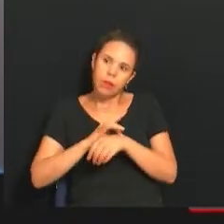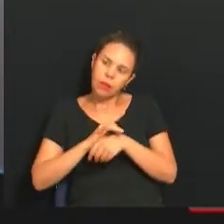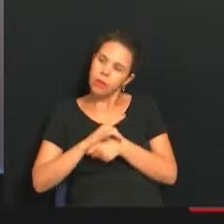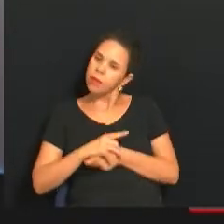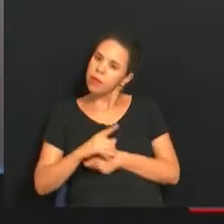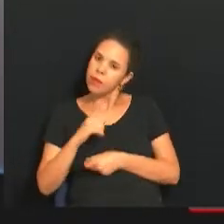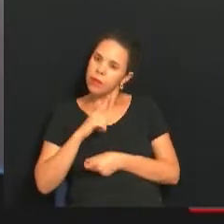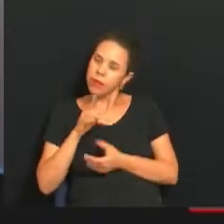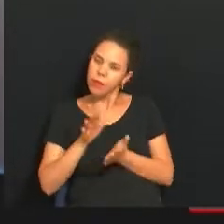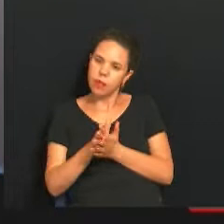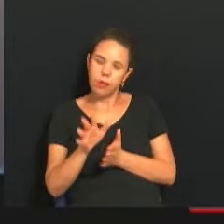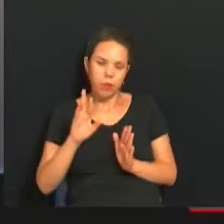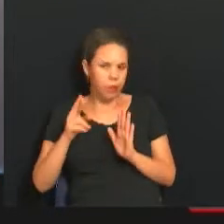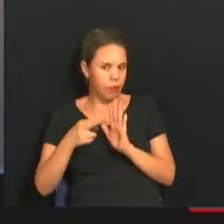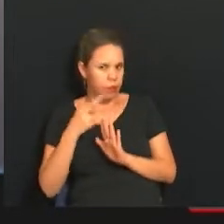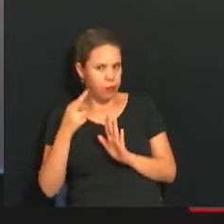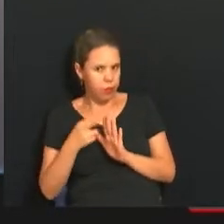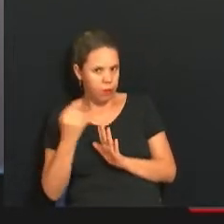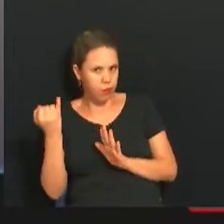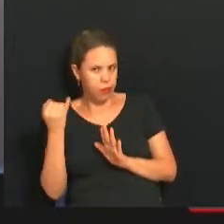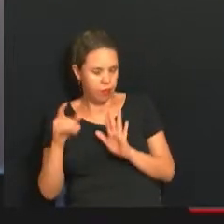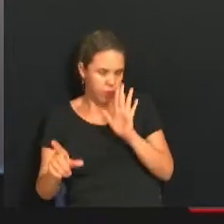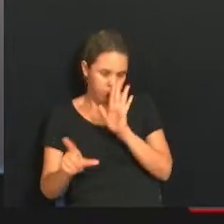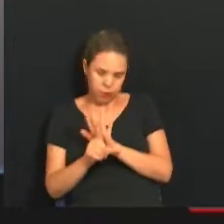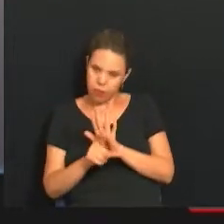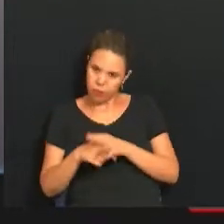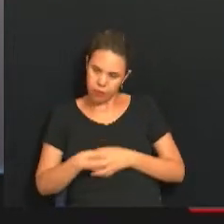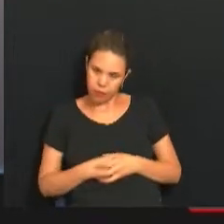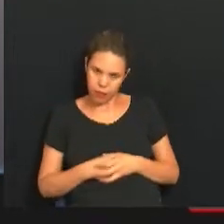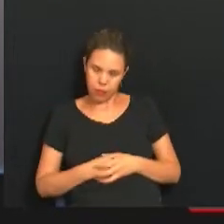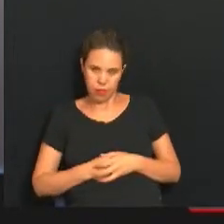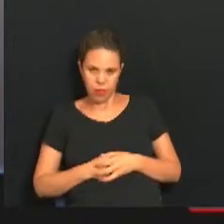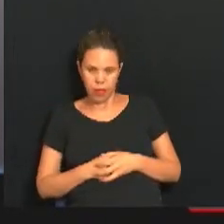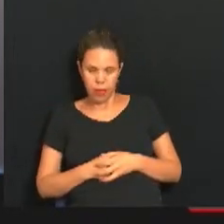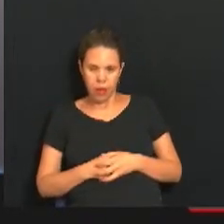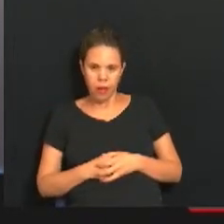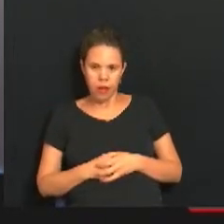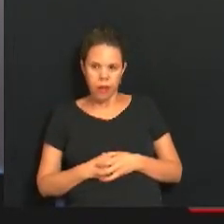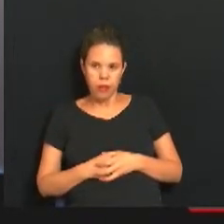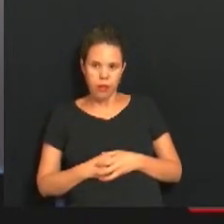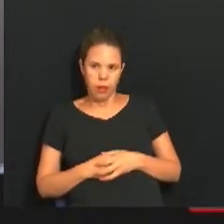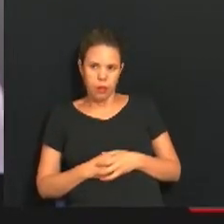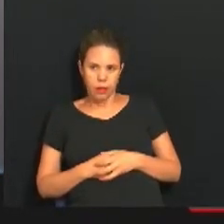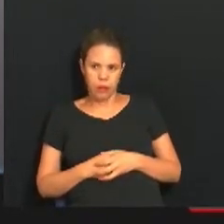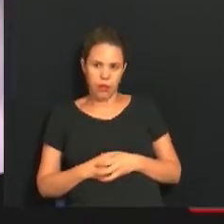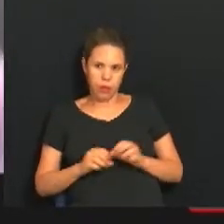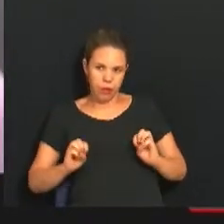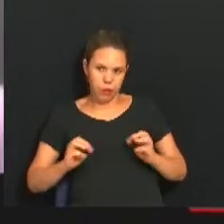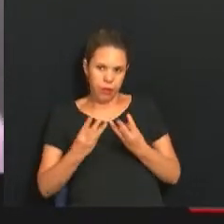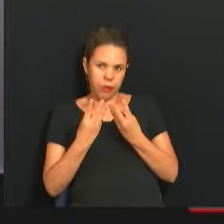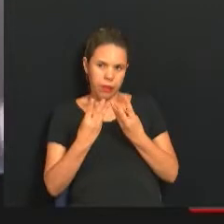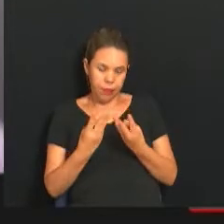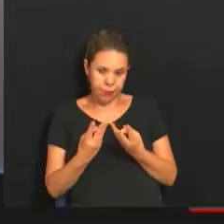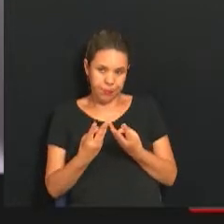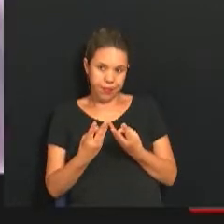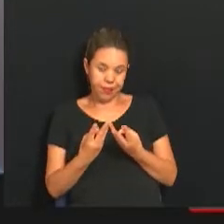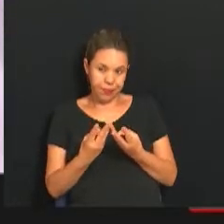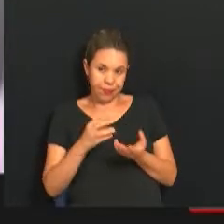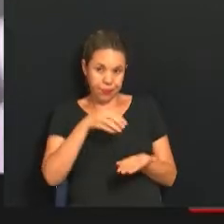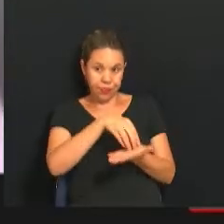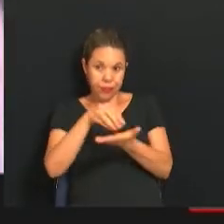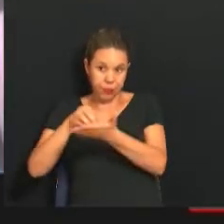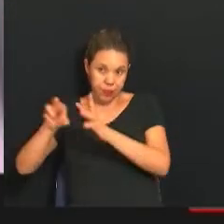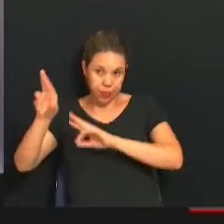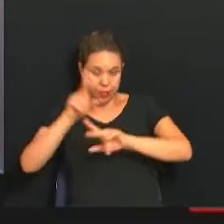uma resolução que tem força de lei, né? Então, dentro da ONU, a gente tem diferentes órgãos, e esses